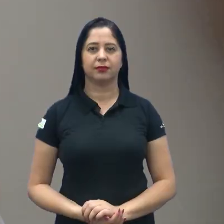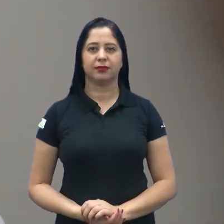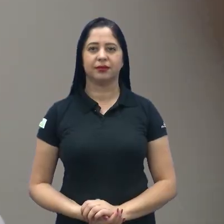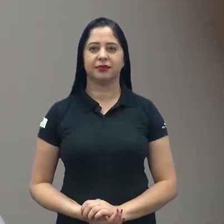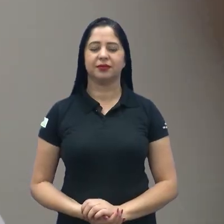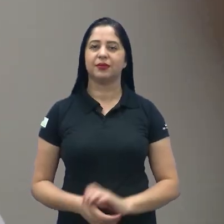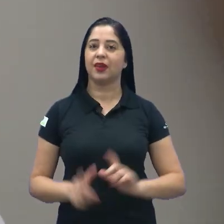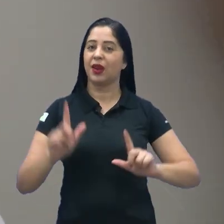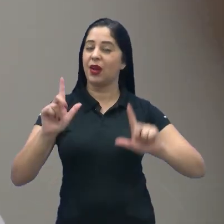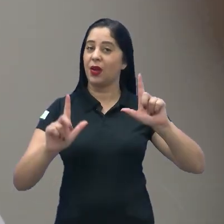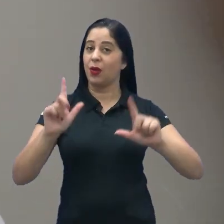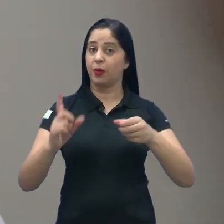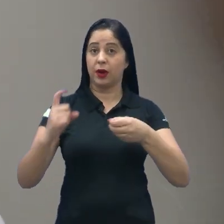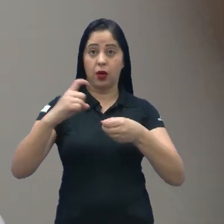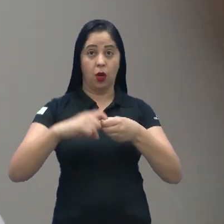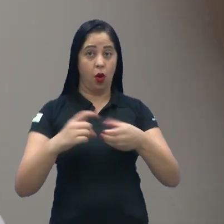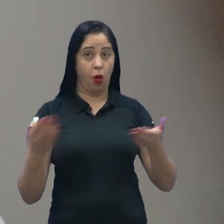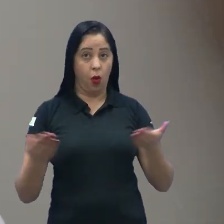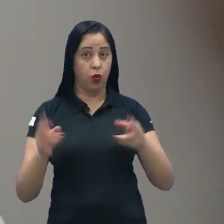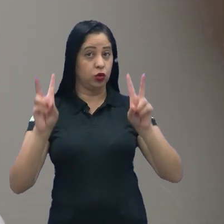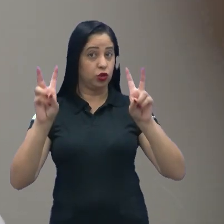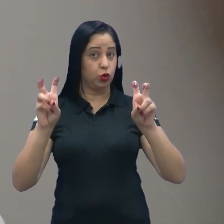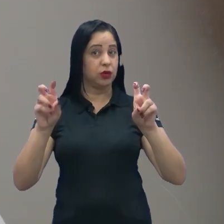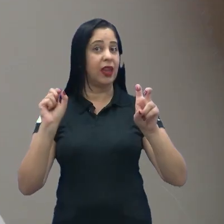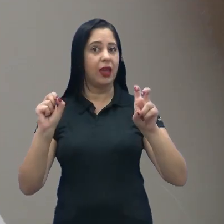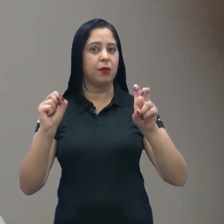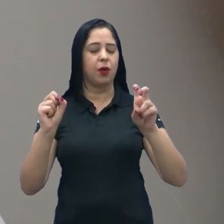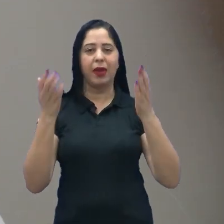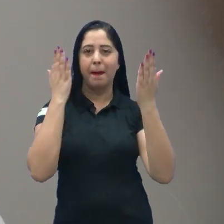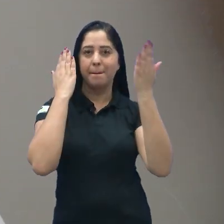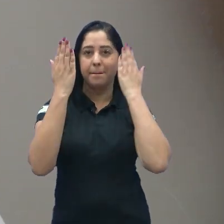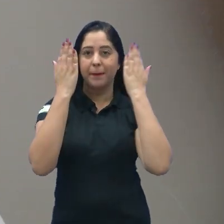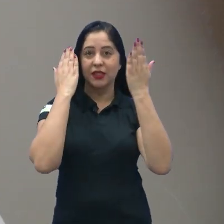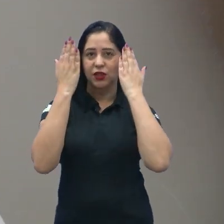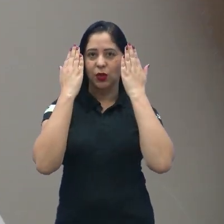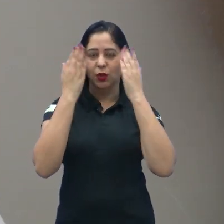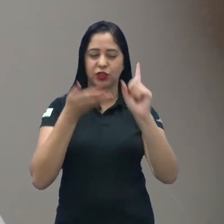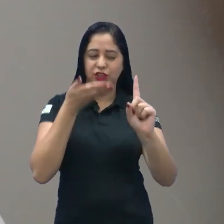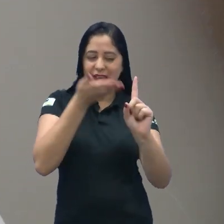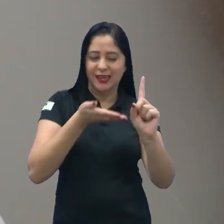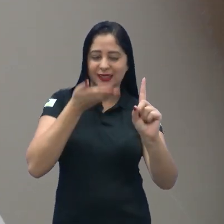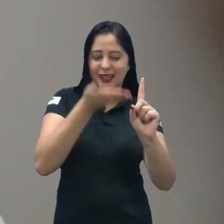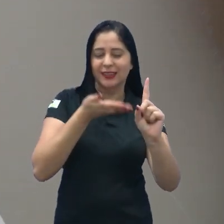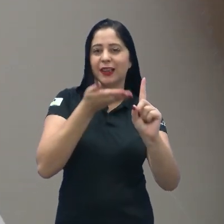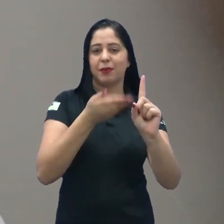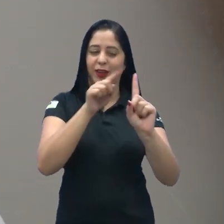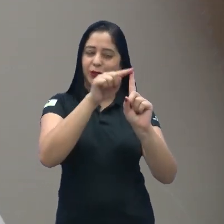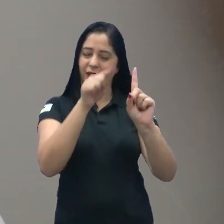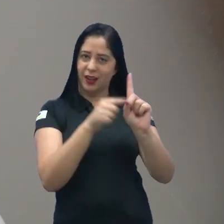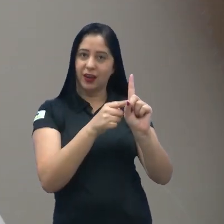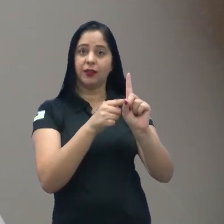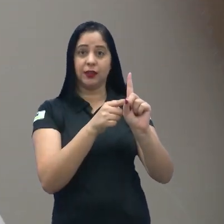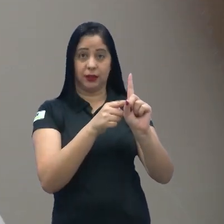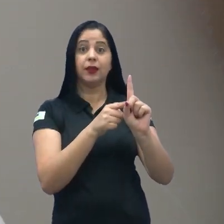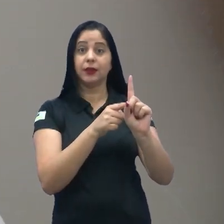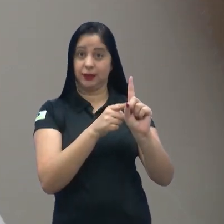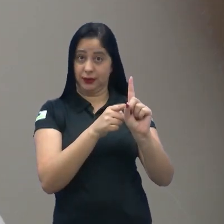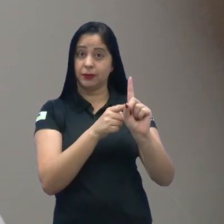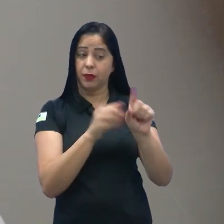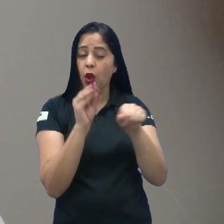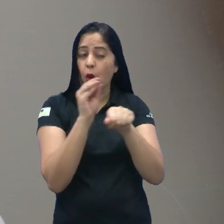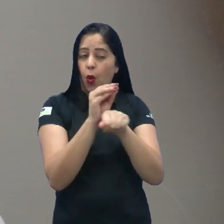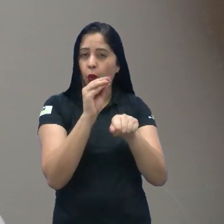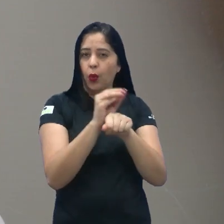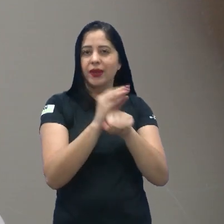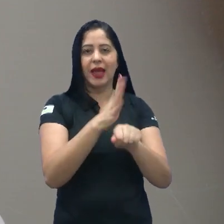Estamos de volta. Hoje o assunto é psicologia perinatal, termo usado para definir o trabalho de psicólogos que cuidam da